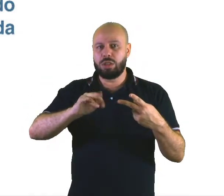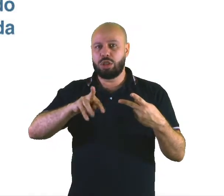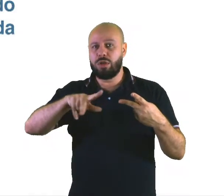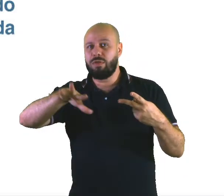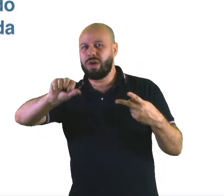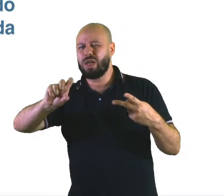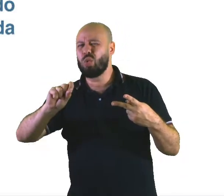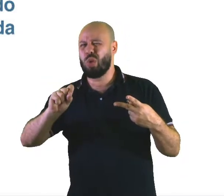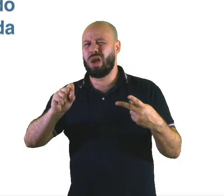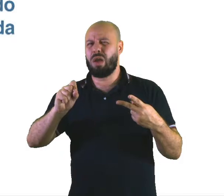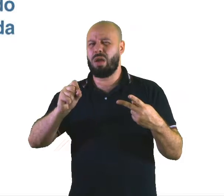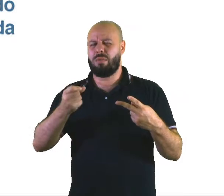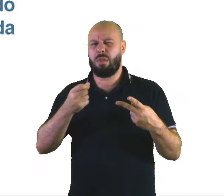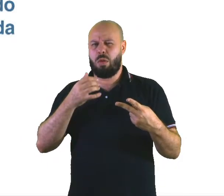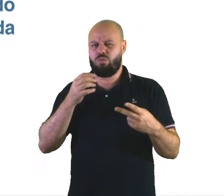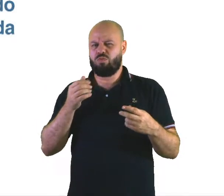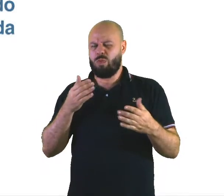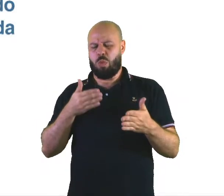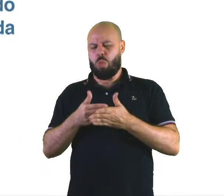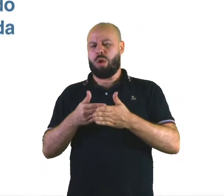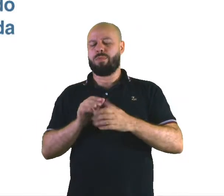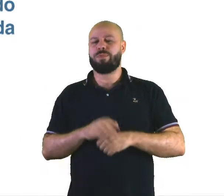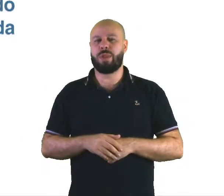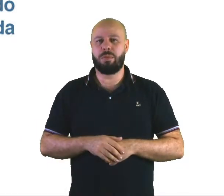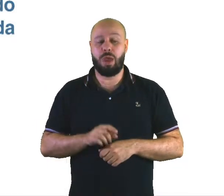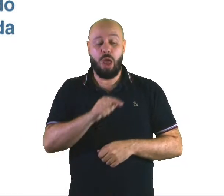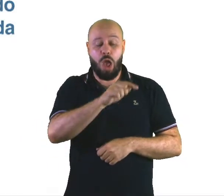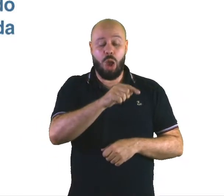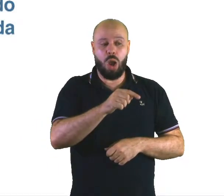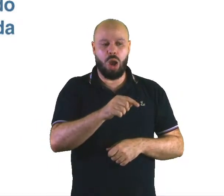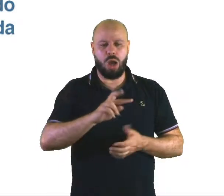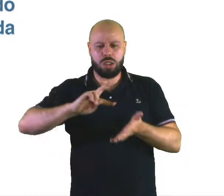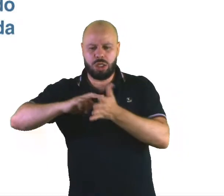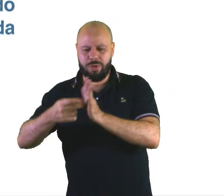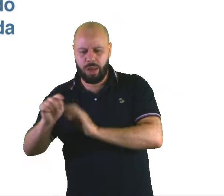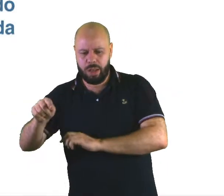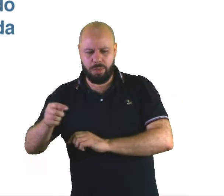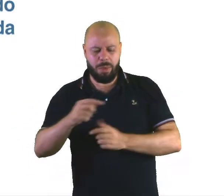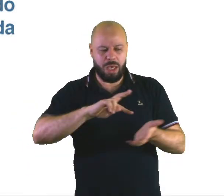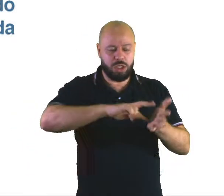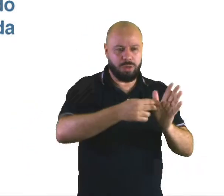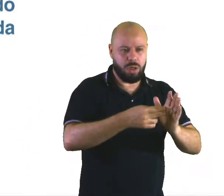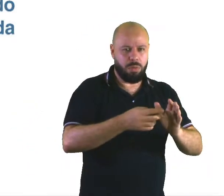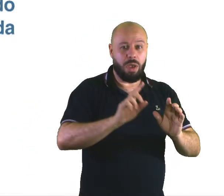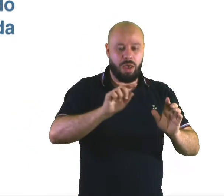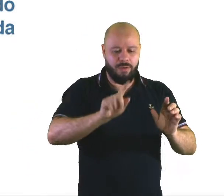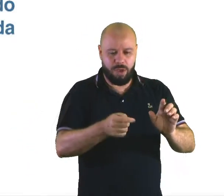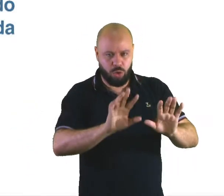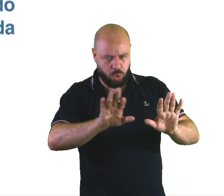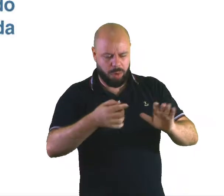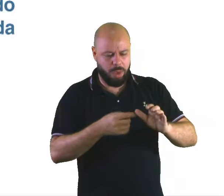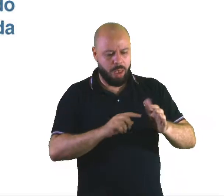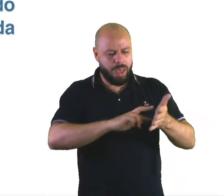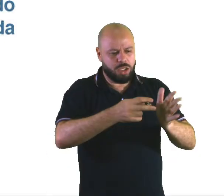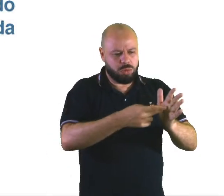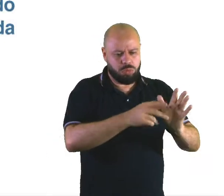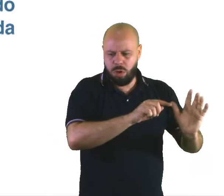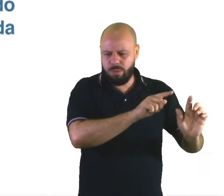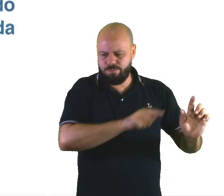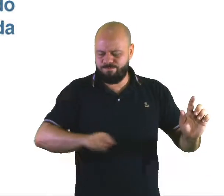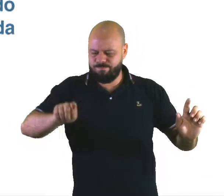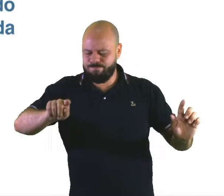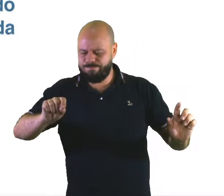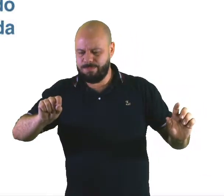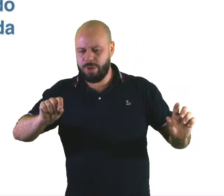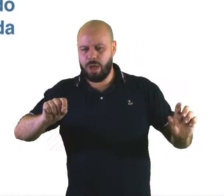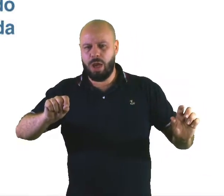restringem o significado do antecedente e não são separadas por vírgulas e restringe